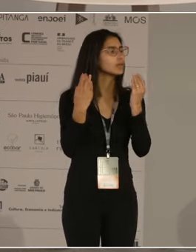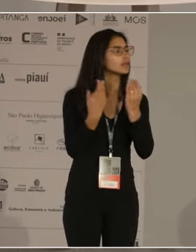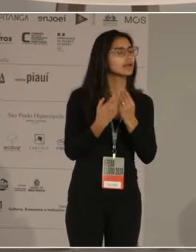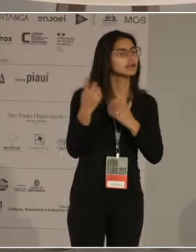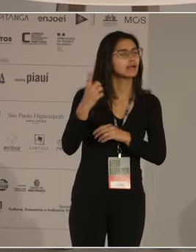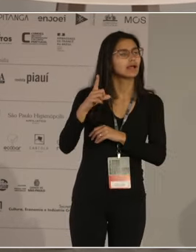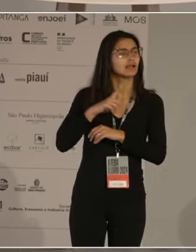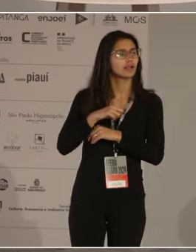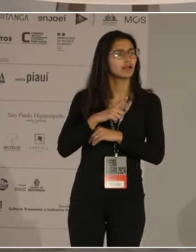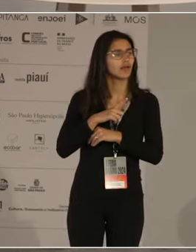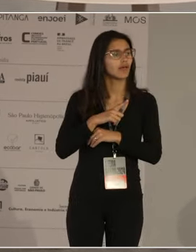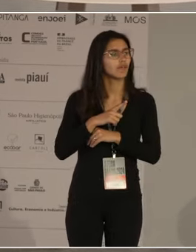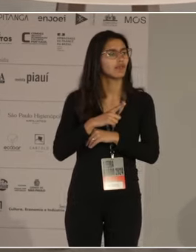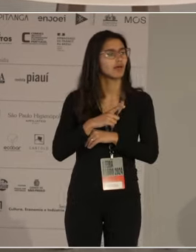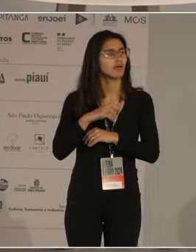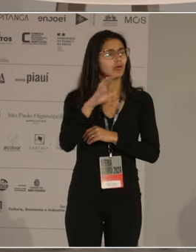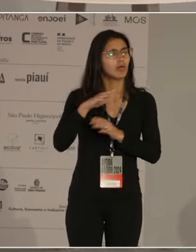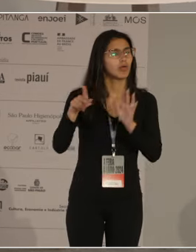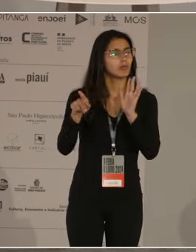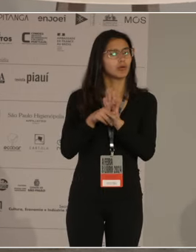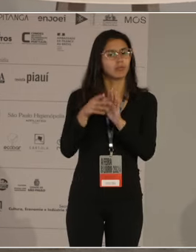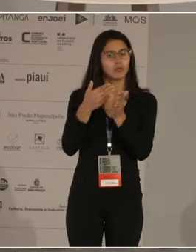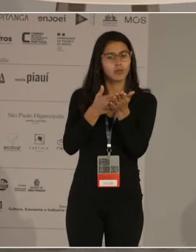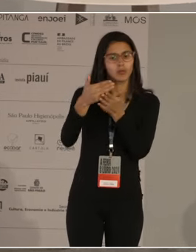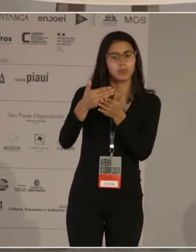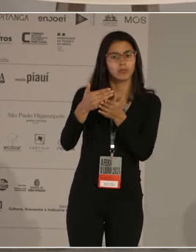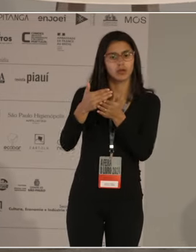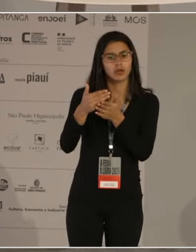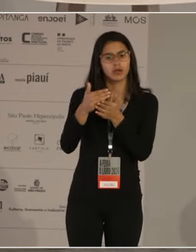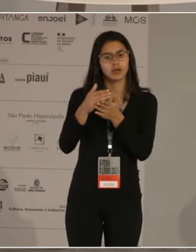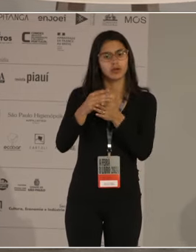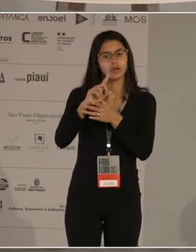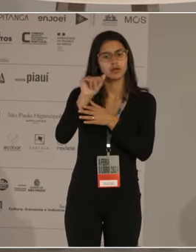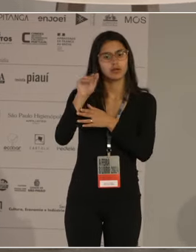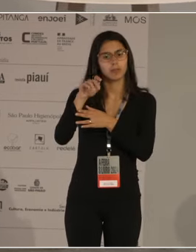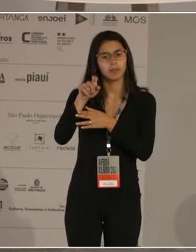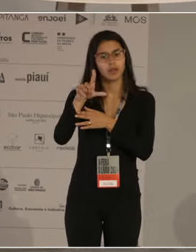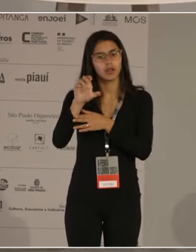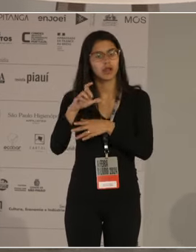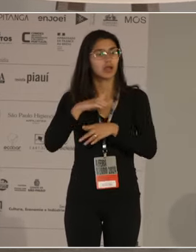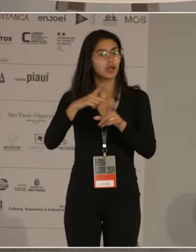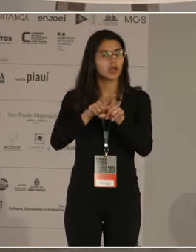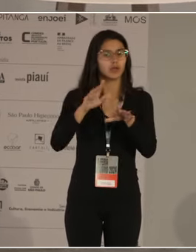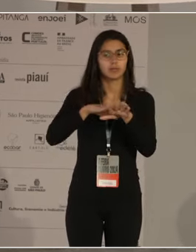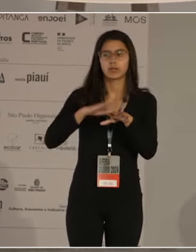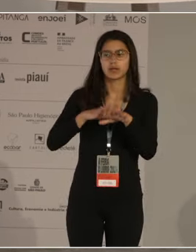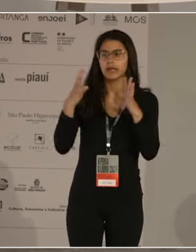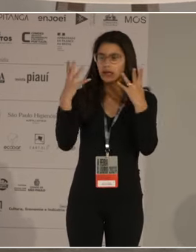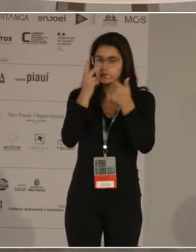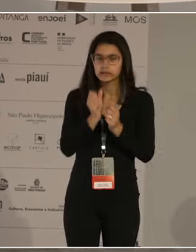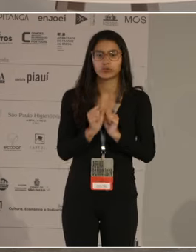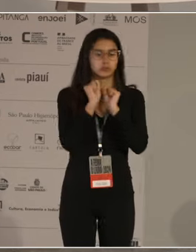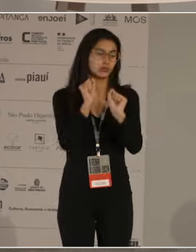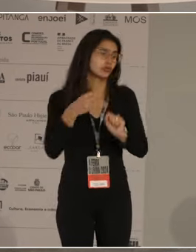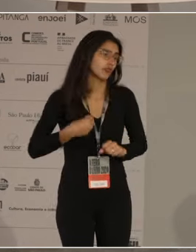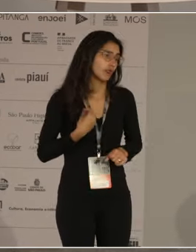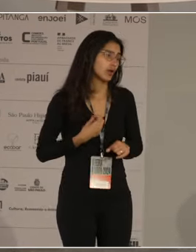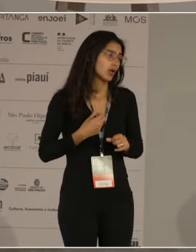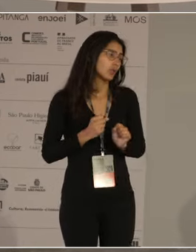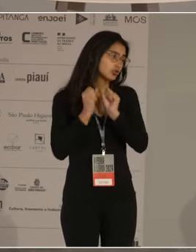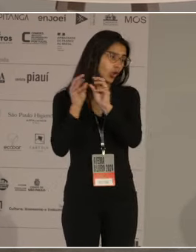Zabelê estava bem no cartão postal do parque, que é a pedra furada, que é lindo, né? Então, eles podiam, talvez, ir